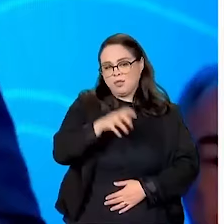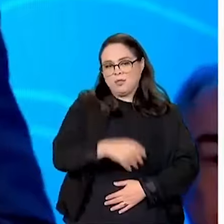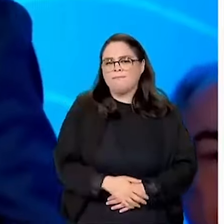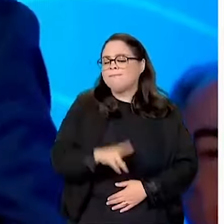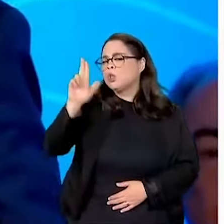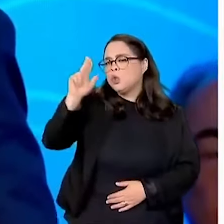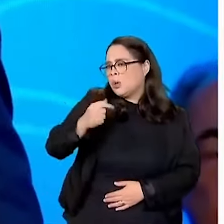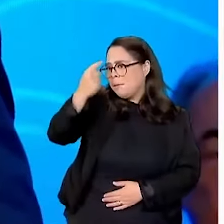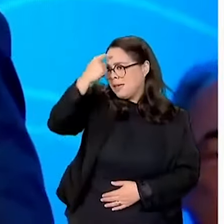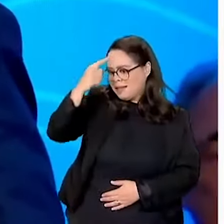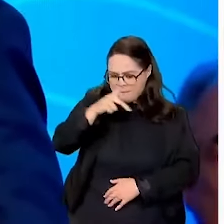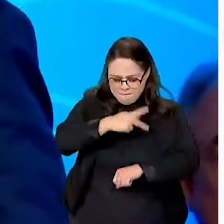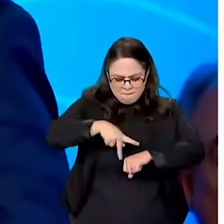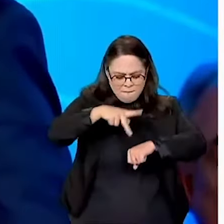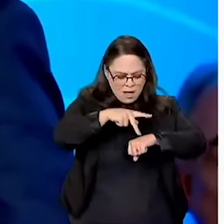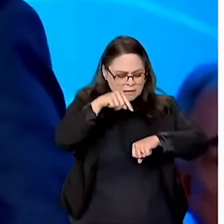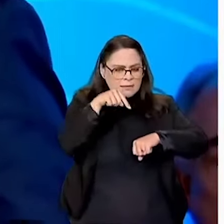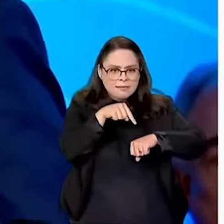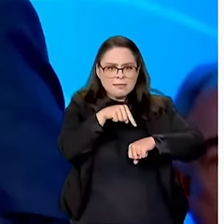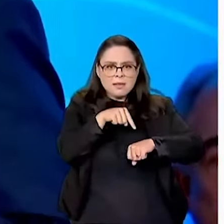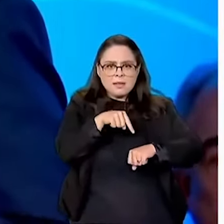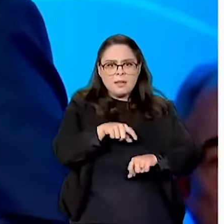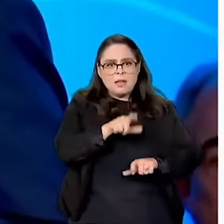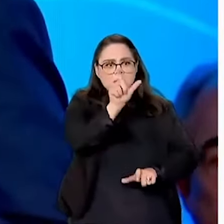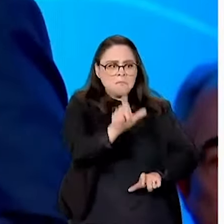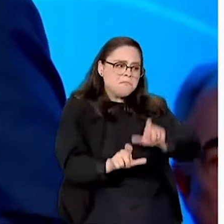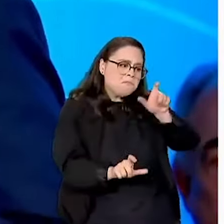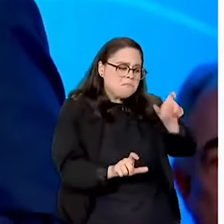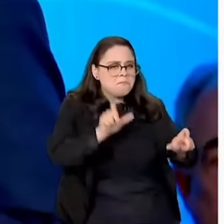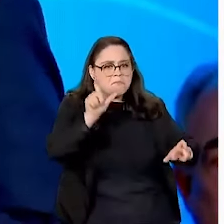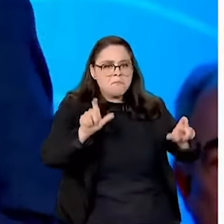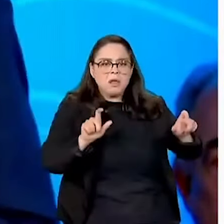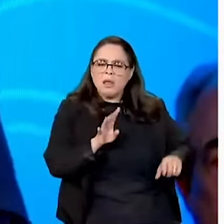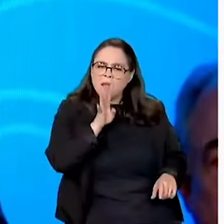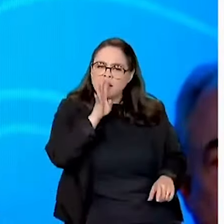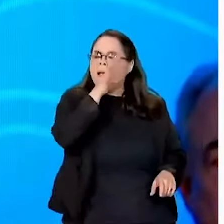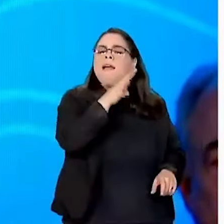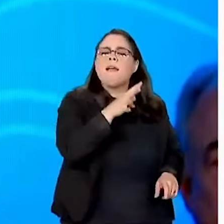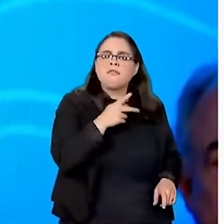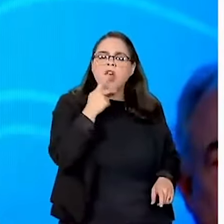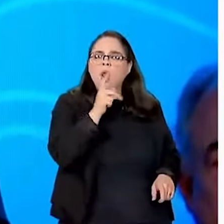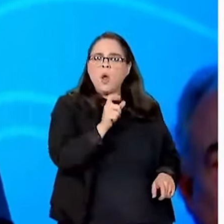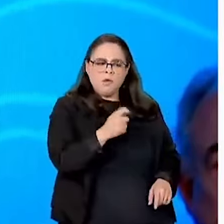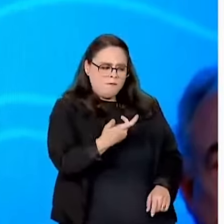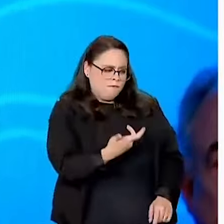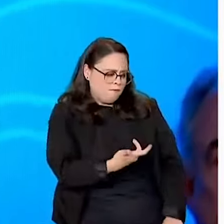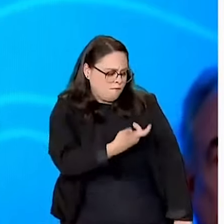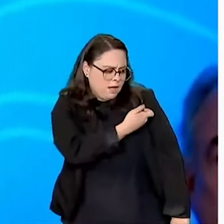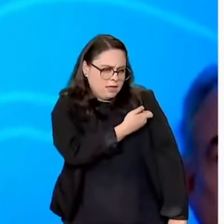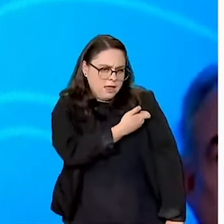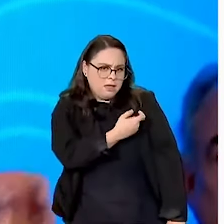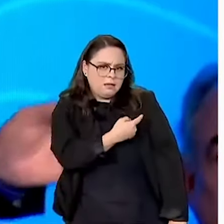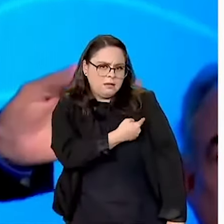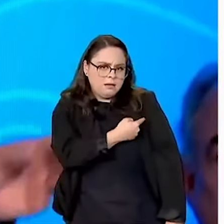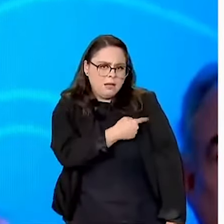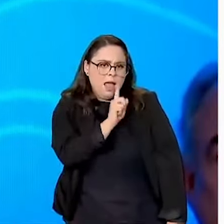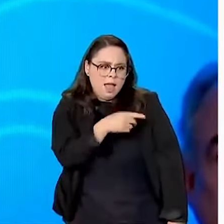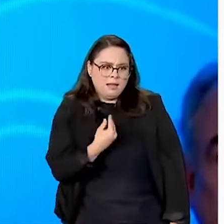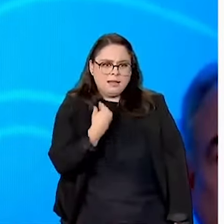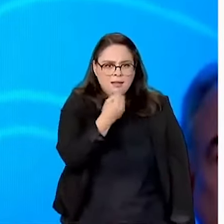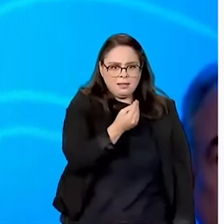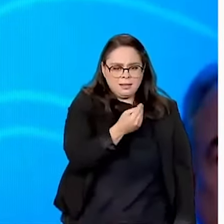nunca imaginei viver num país em que algumas pessoas ousaram dizer que a vacina fazia as